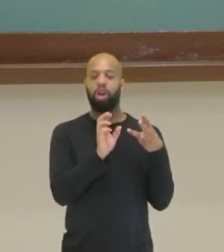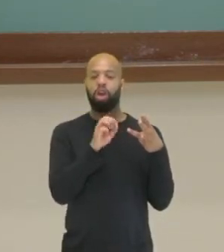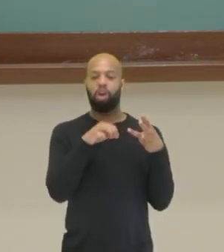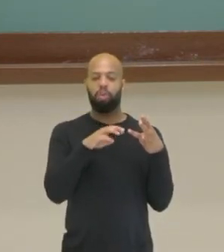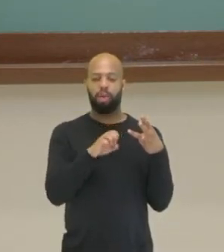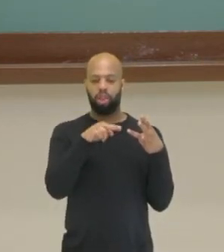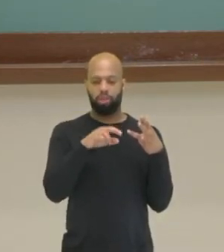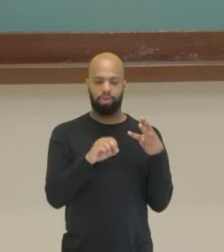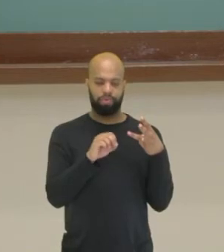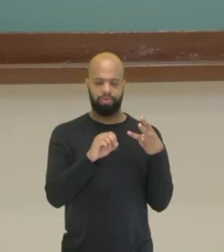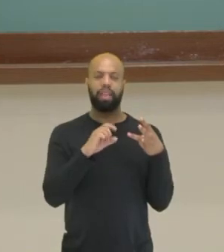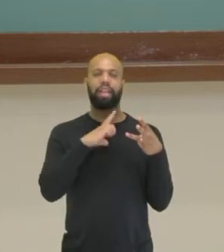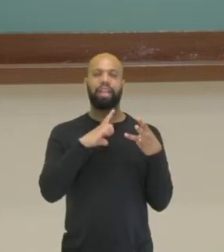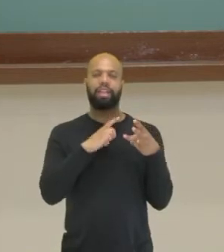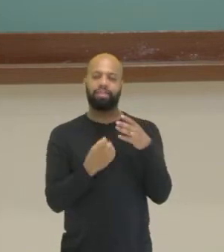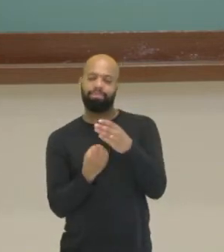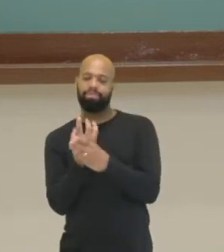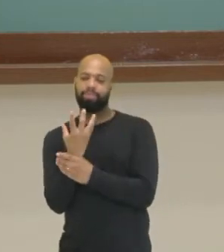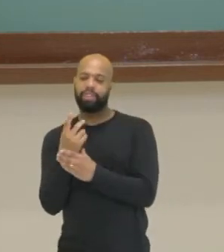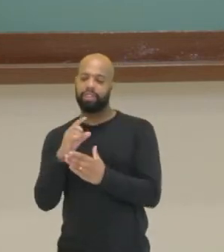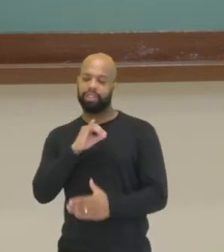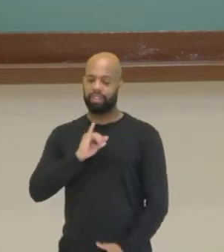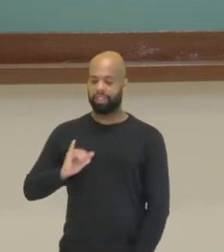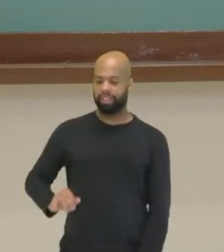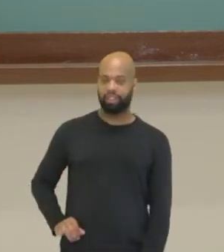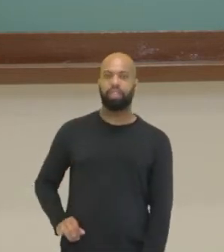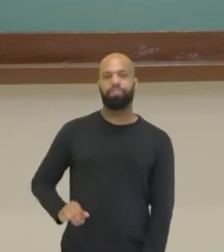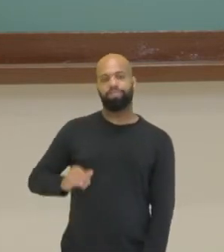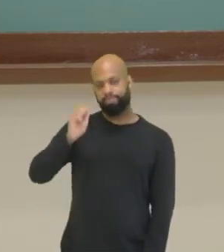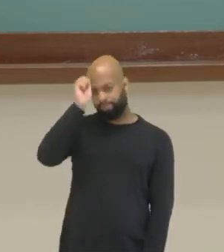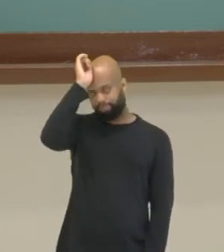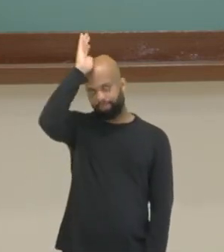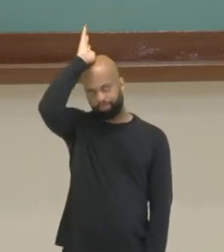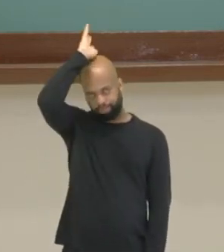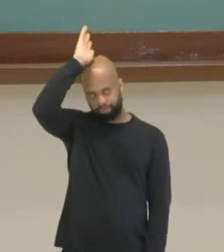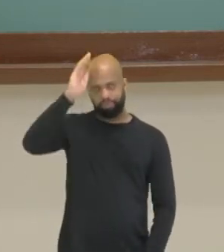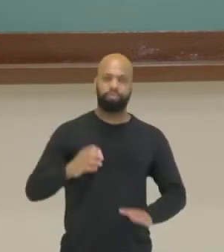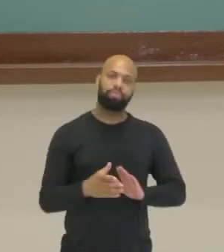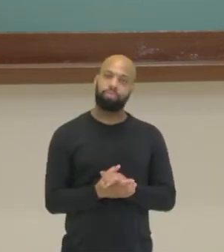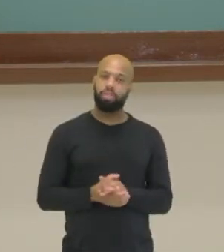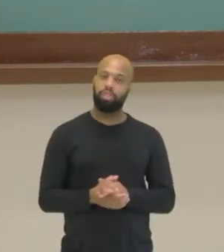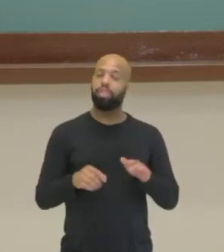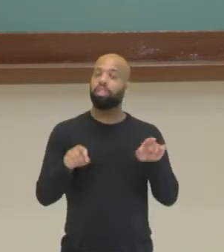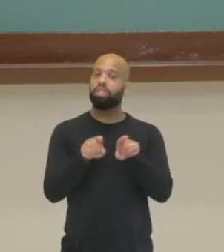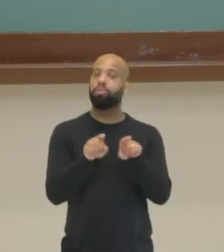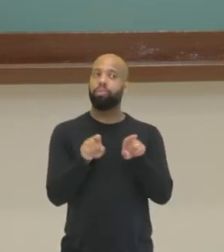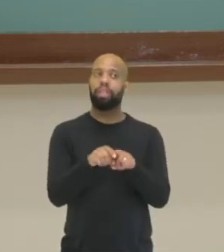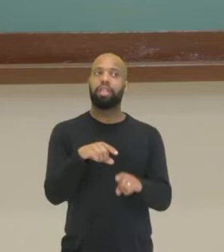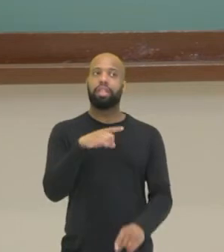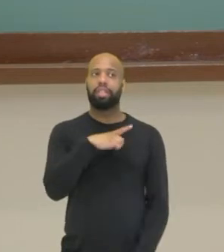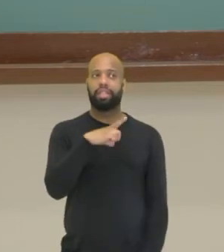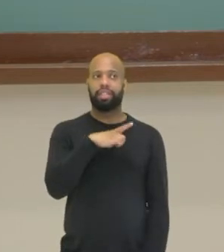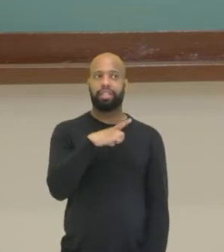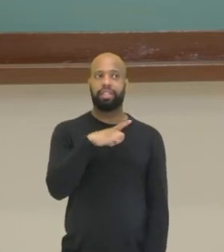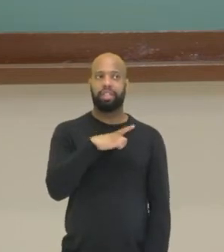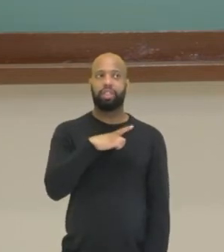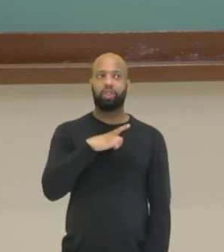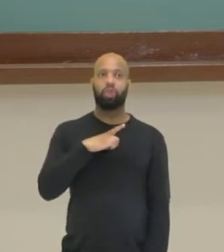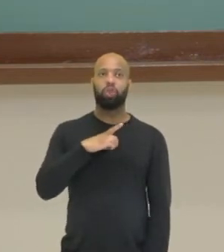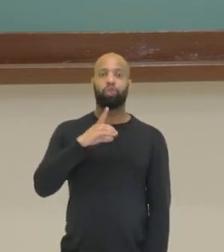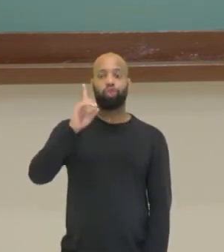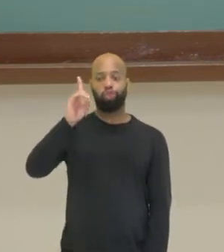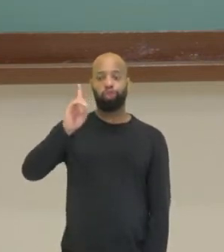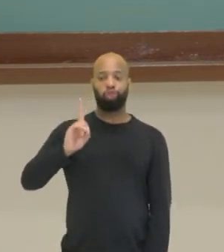originaram dentro do Império, ou pós-Império Romano. Nós temos também um legado impressionante, inclusive no próprio direito. O direito